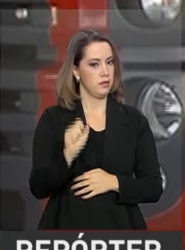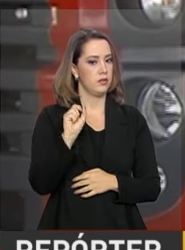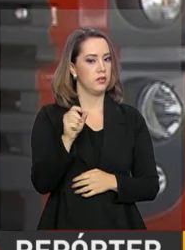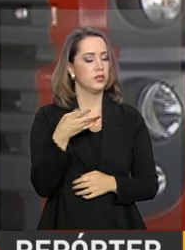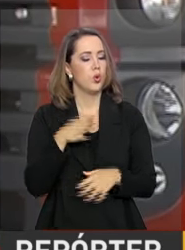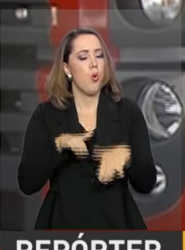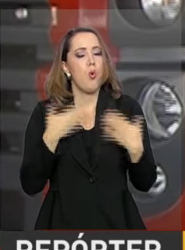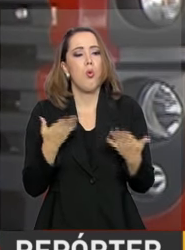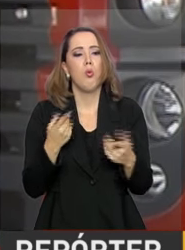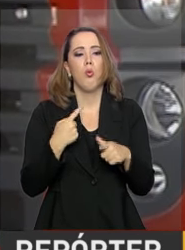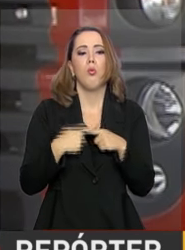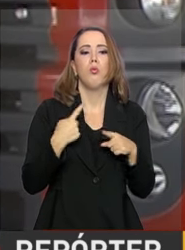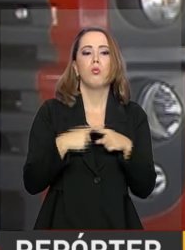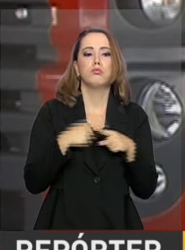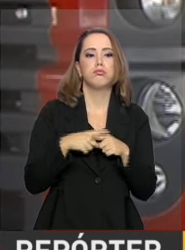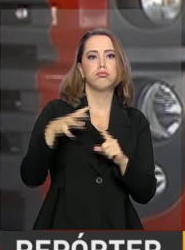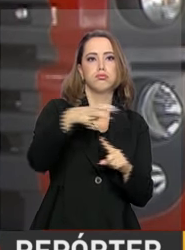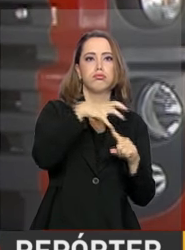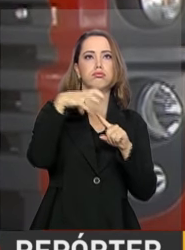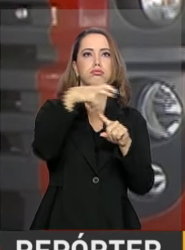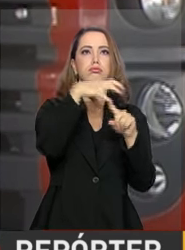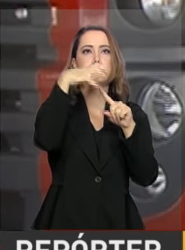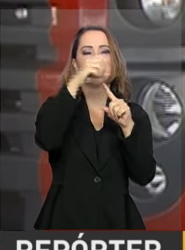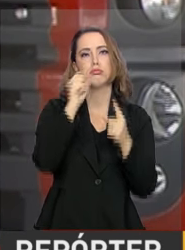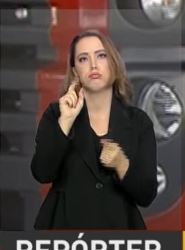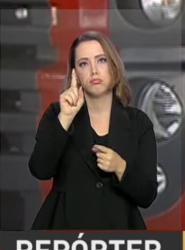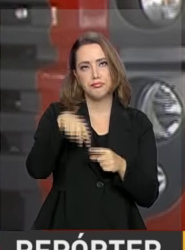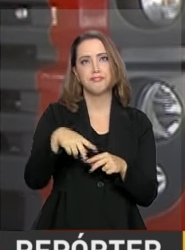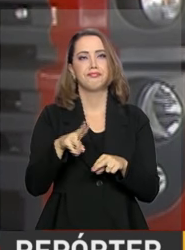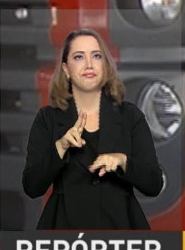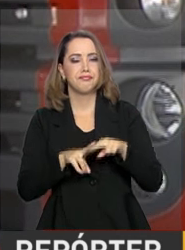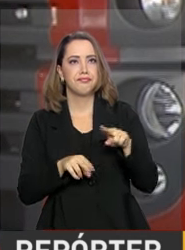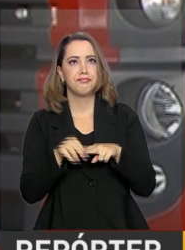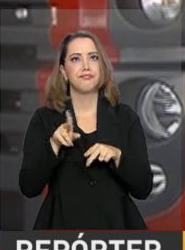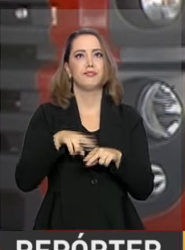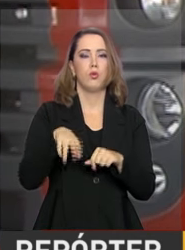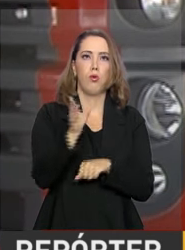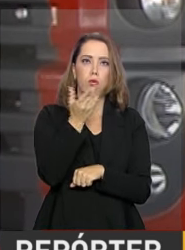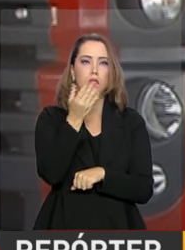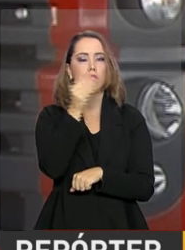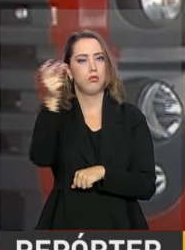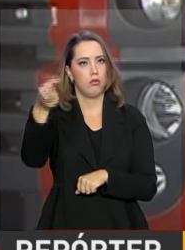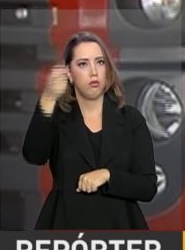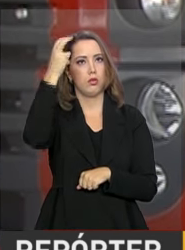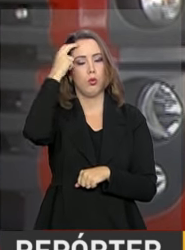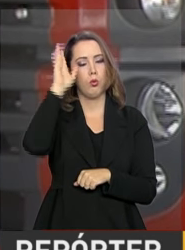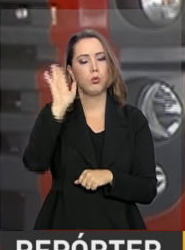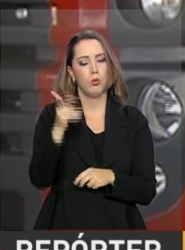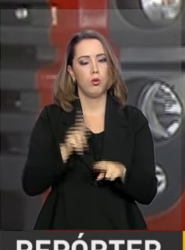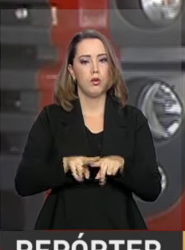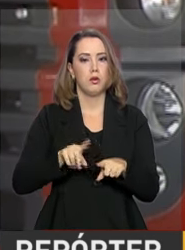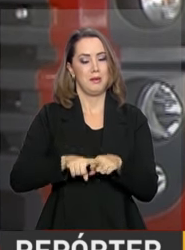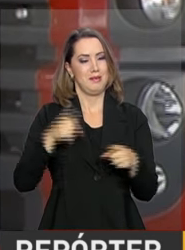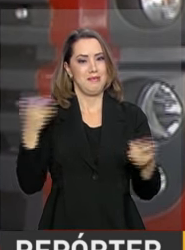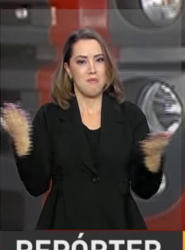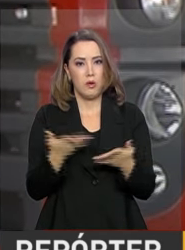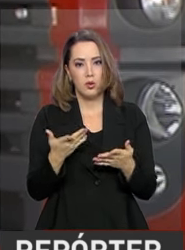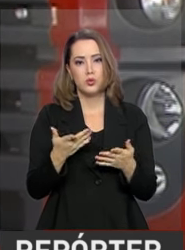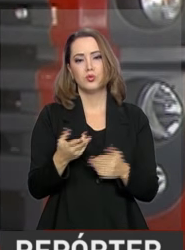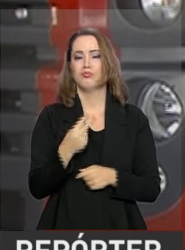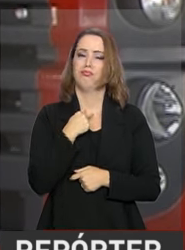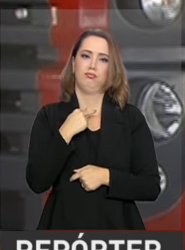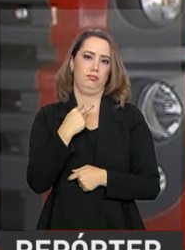da prática de soltar balão é um alguma coisa tradicional que veio das origens pode até ser mas hoje em dia não dá pra gente ter